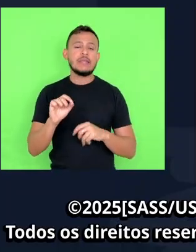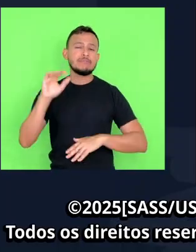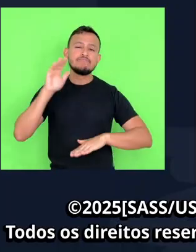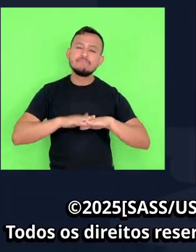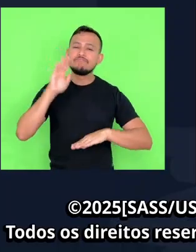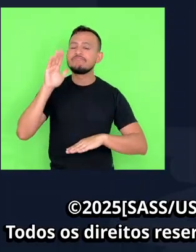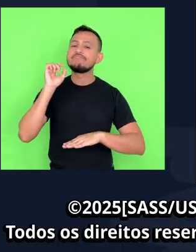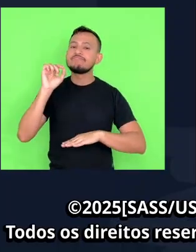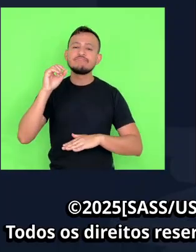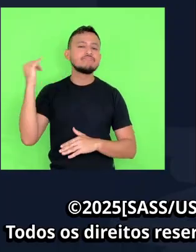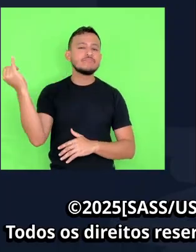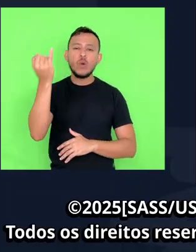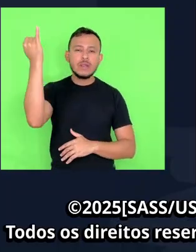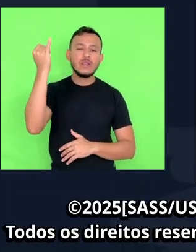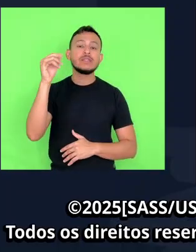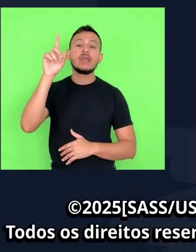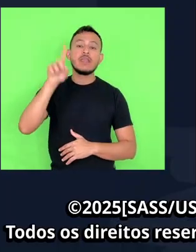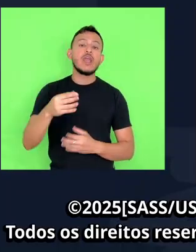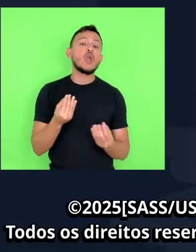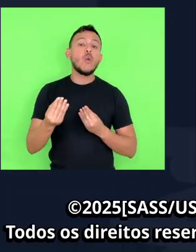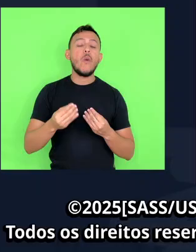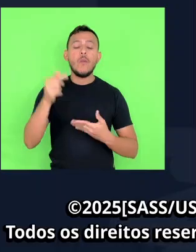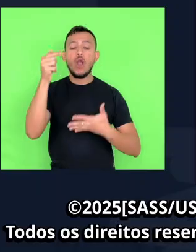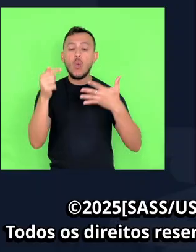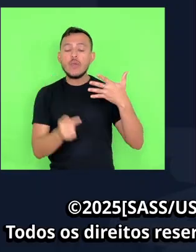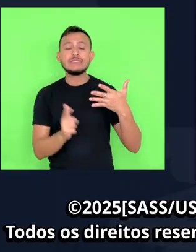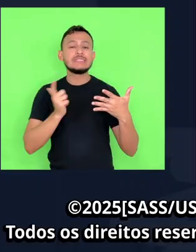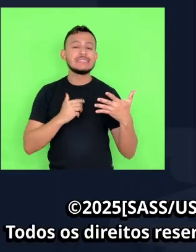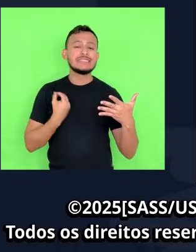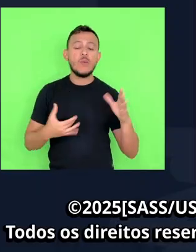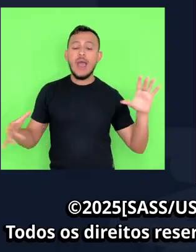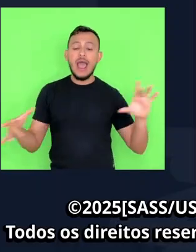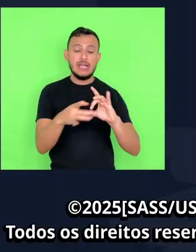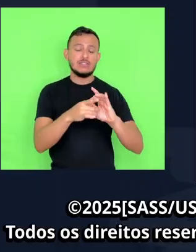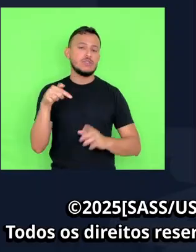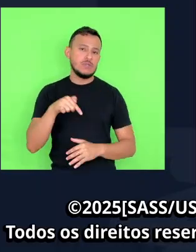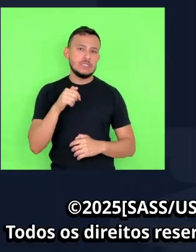bastante relevante, que é como as coisas estão